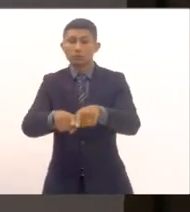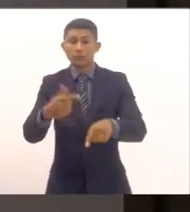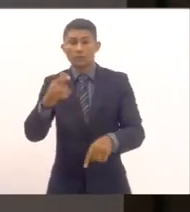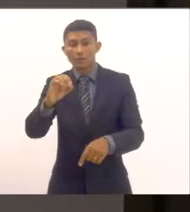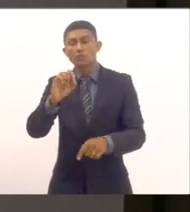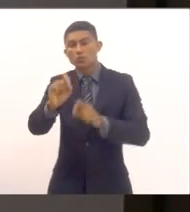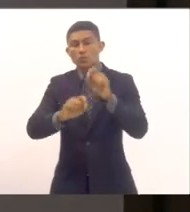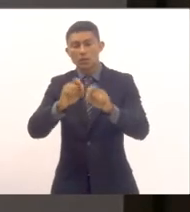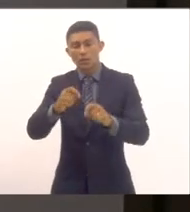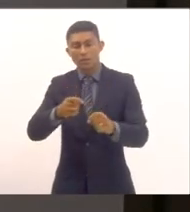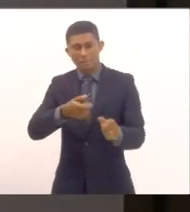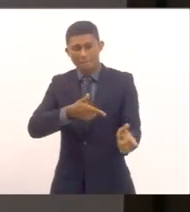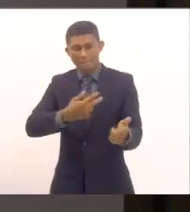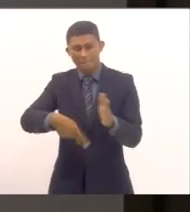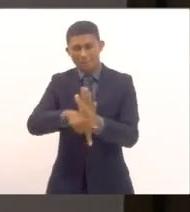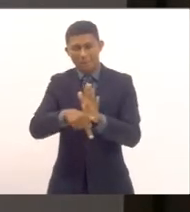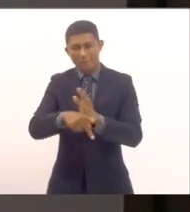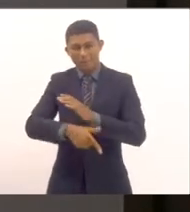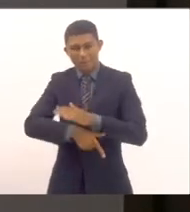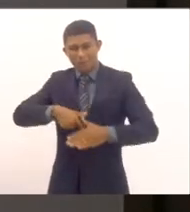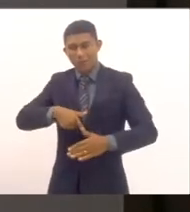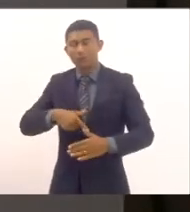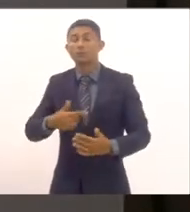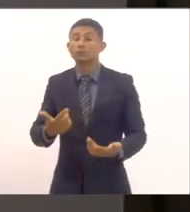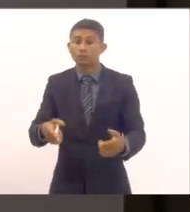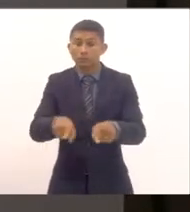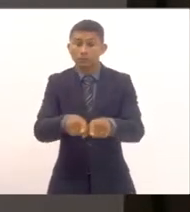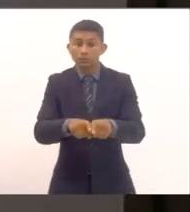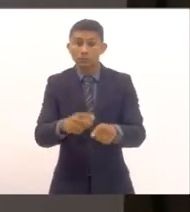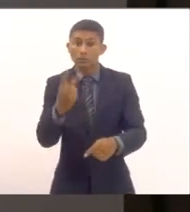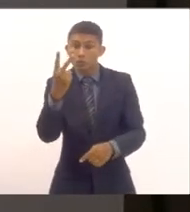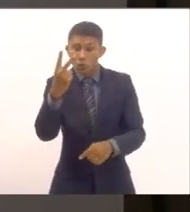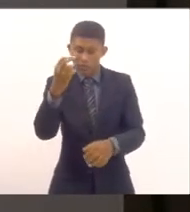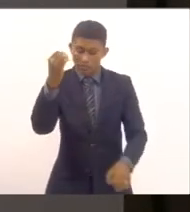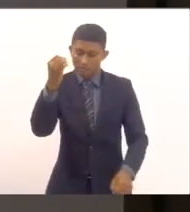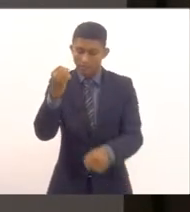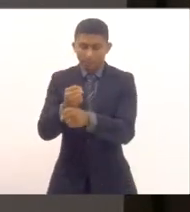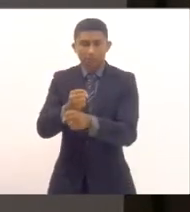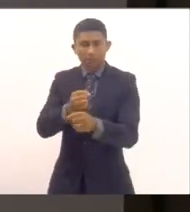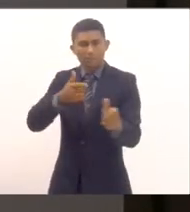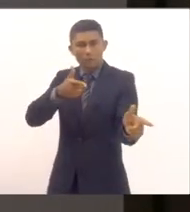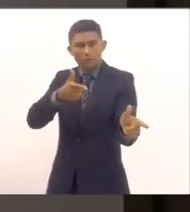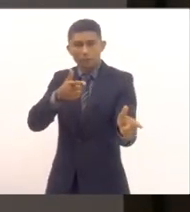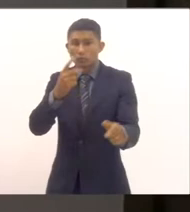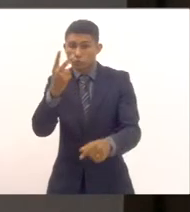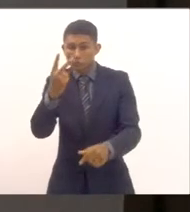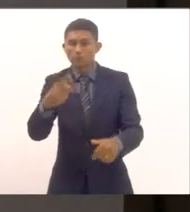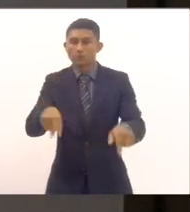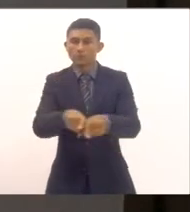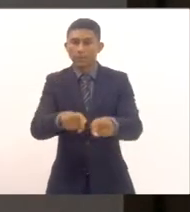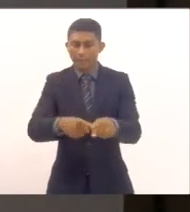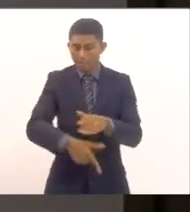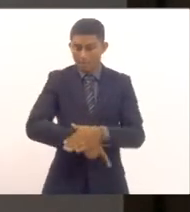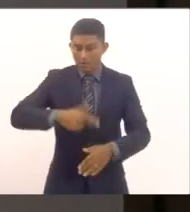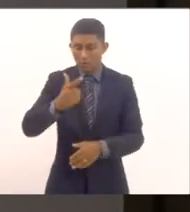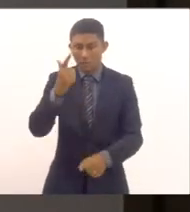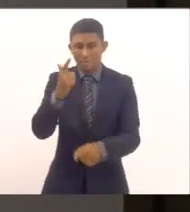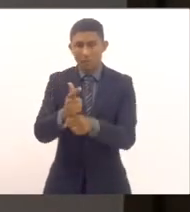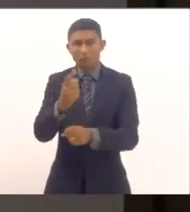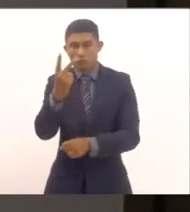de pistola calibre 40 dois carregadores de fuzil um carregador de pistola a